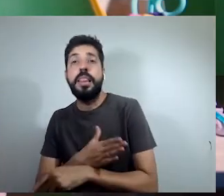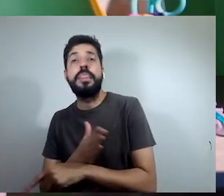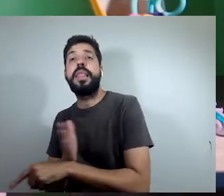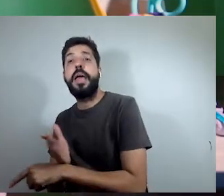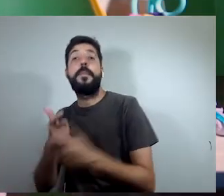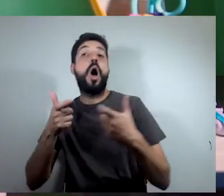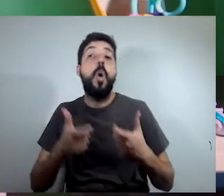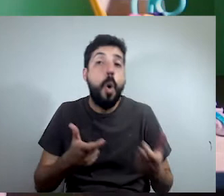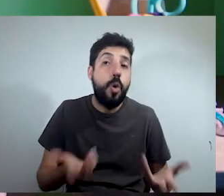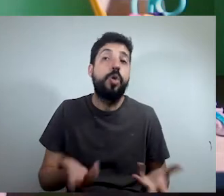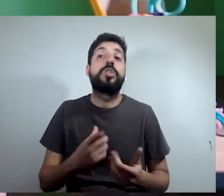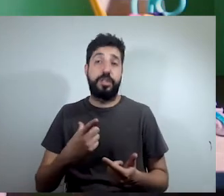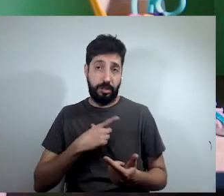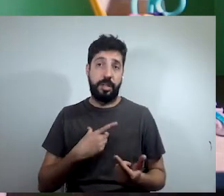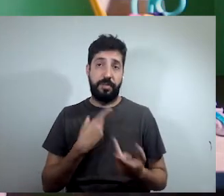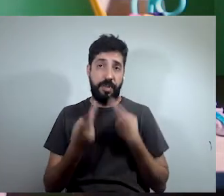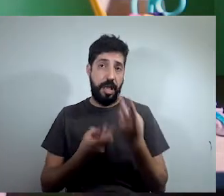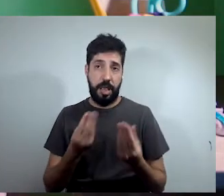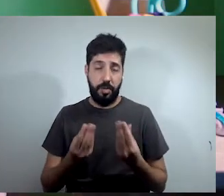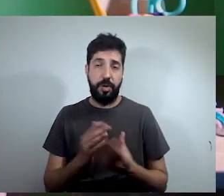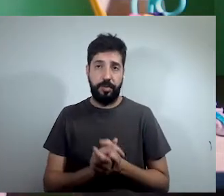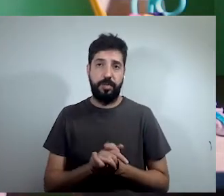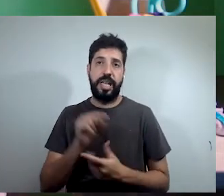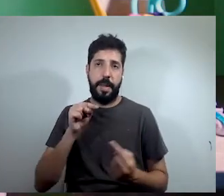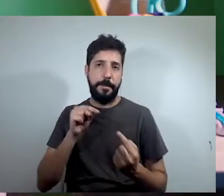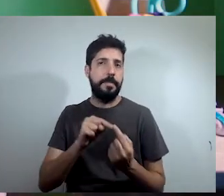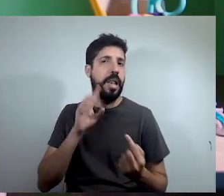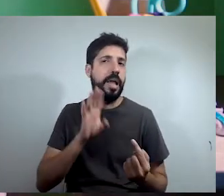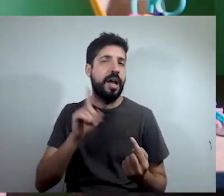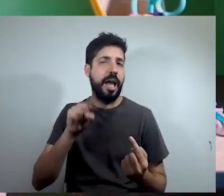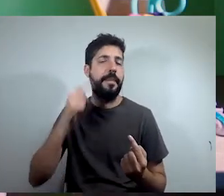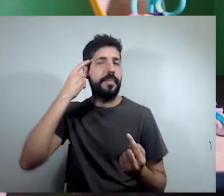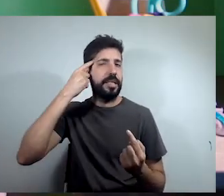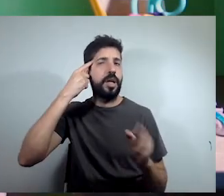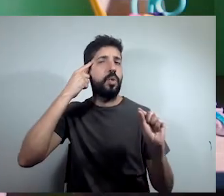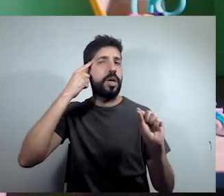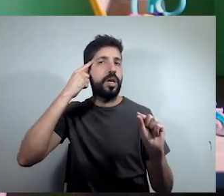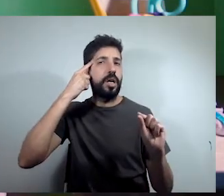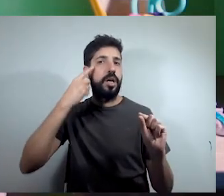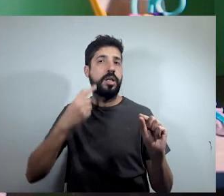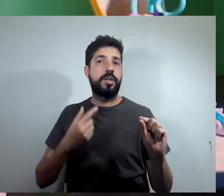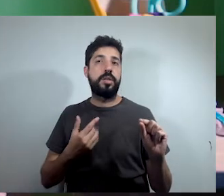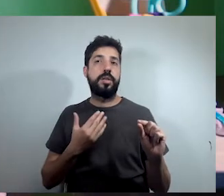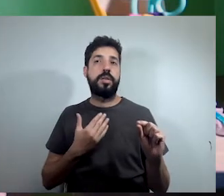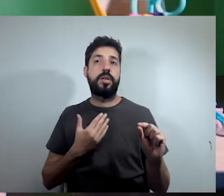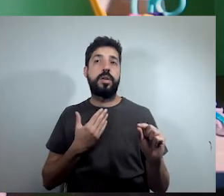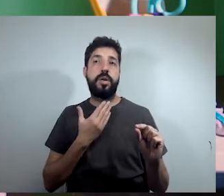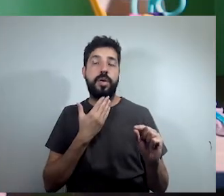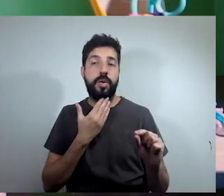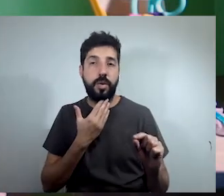que ela está. Um ponto bem legal é pensar qual o ritmo que